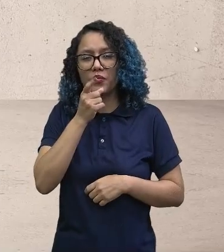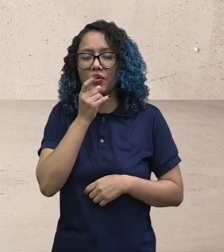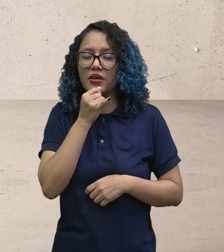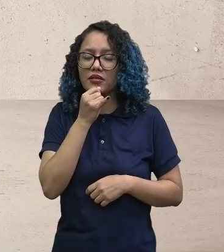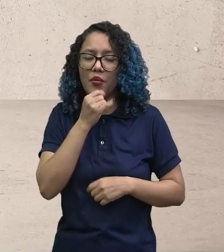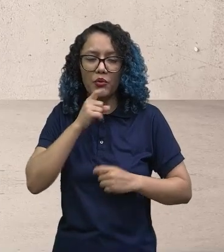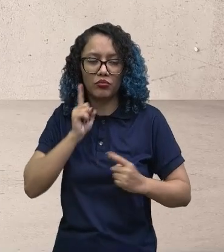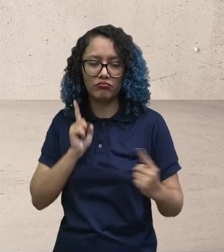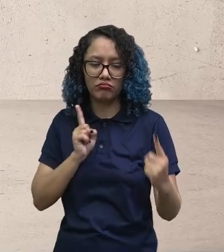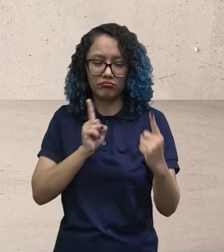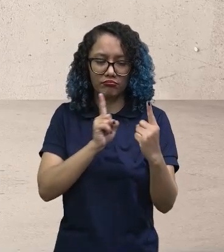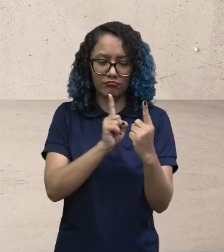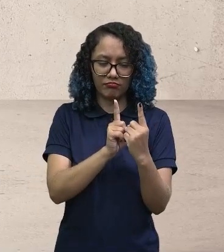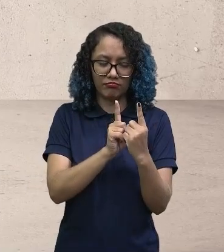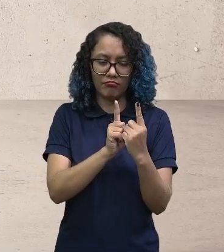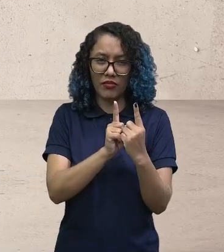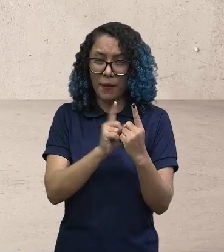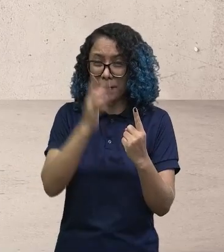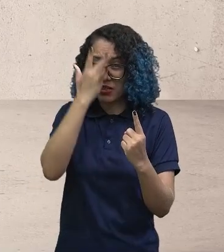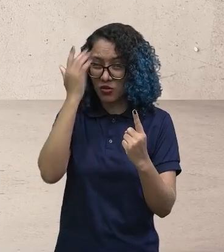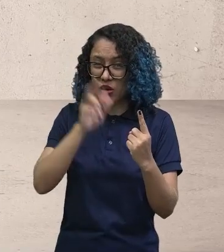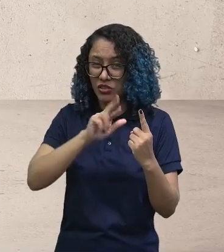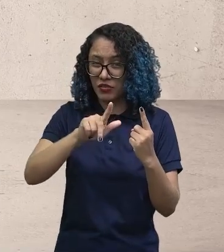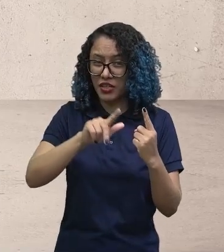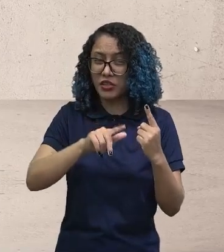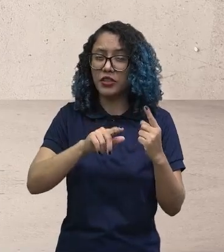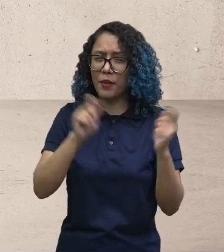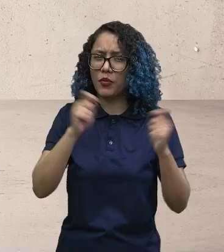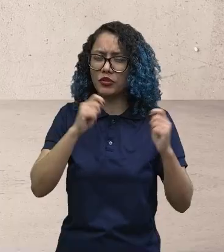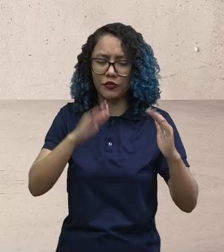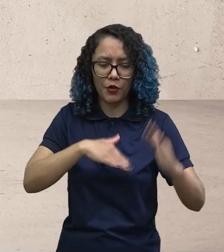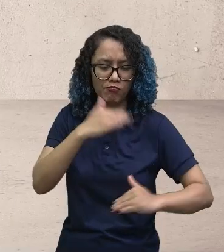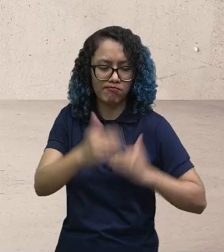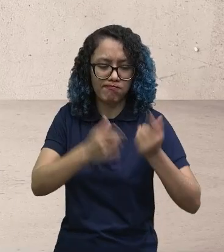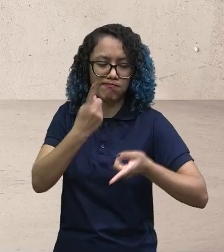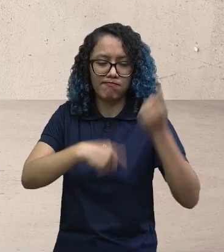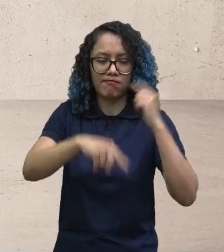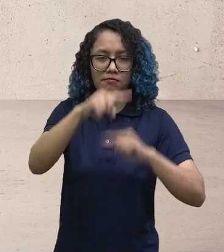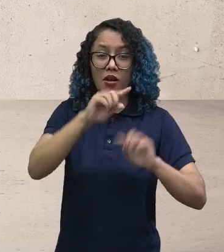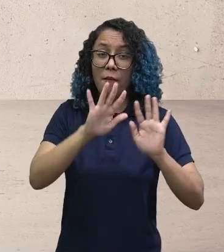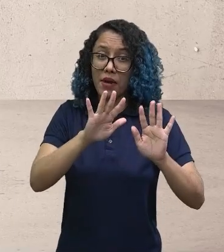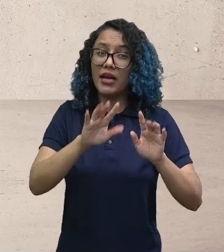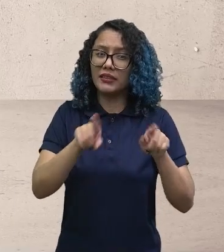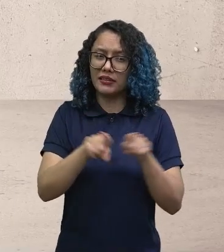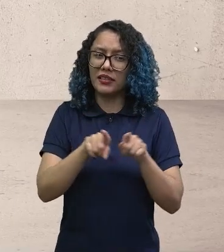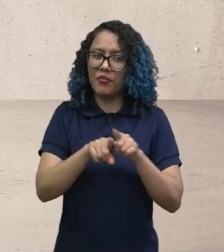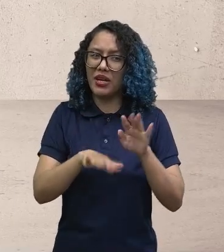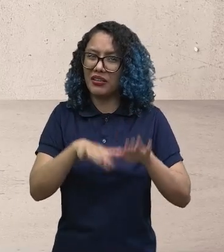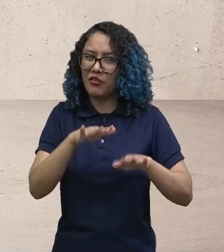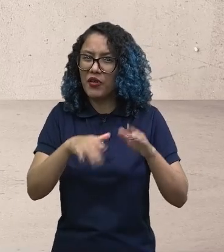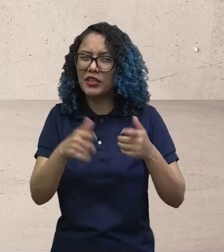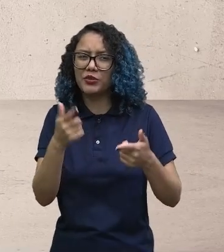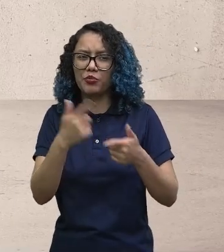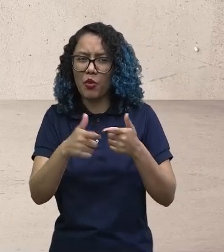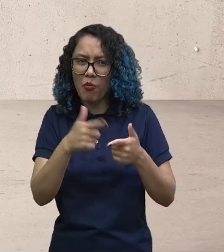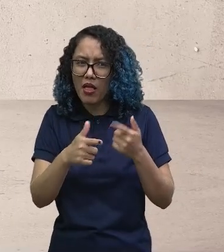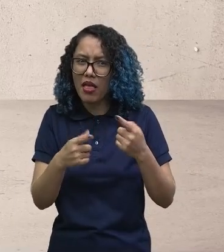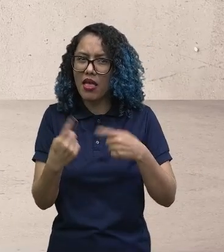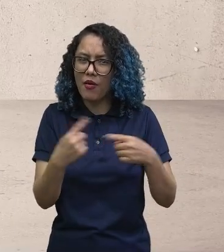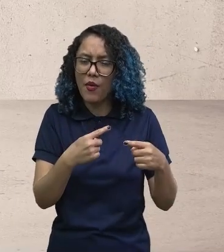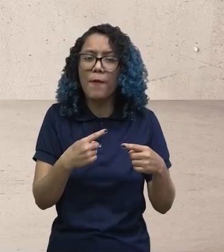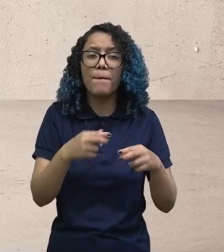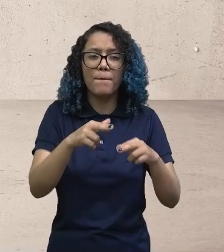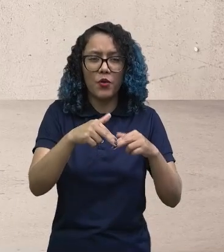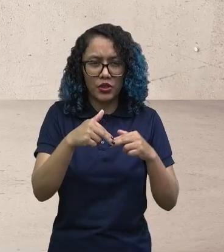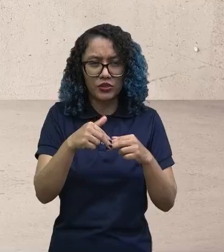diferente, pode ser uma fonte de enriquecimento, mas também de tensão e conflito. É nesse